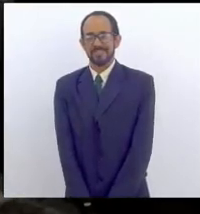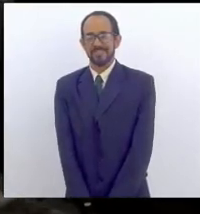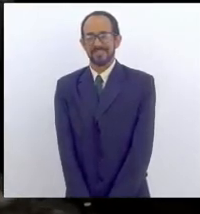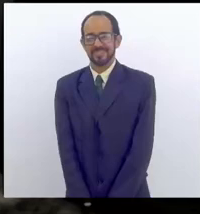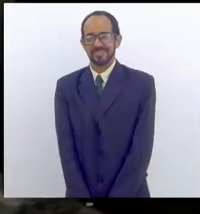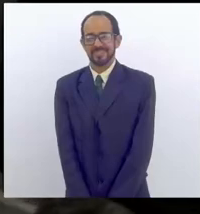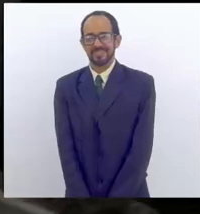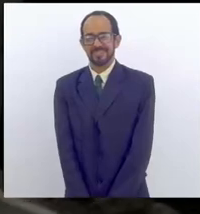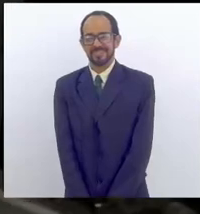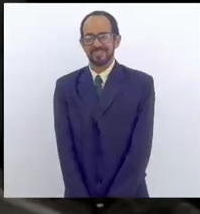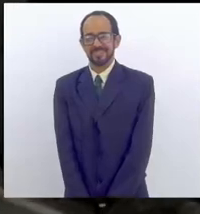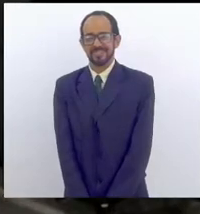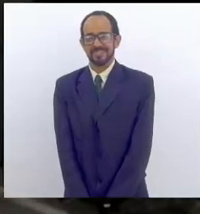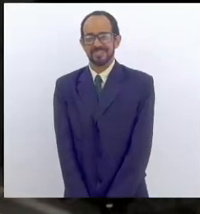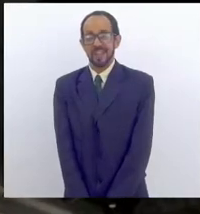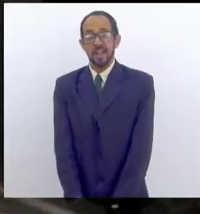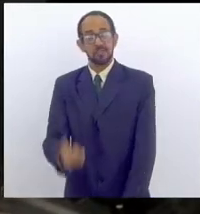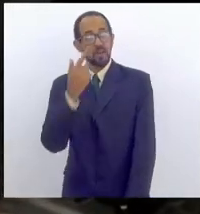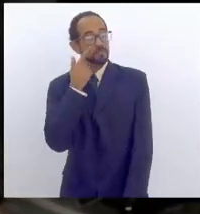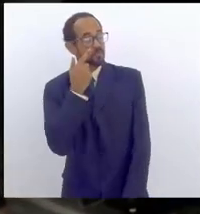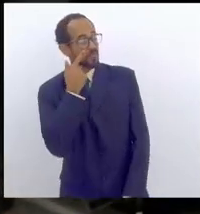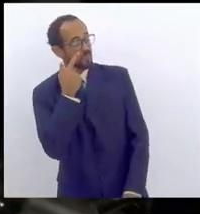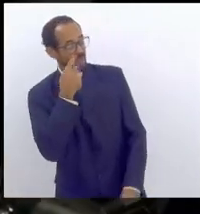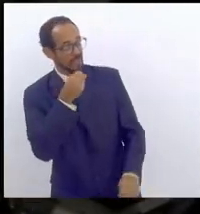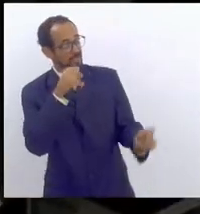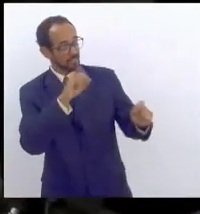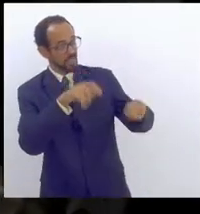Vamos verificar se é possível.